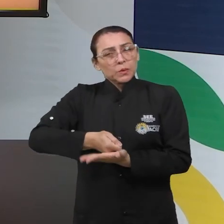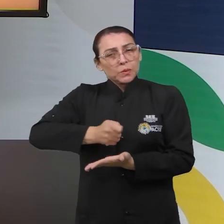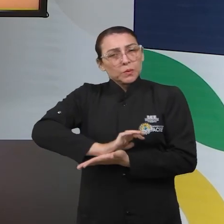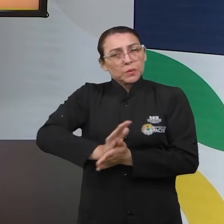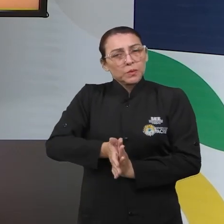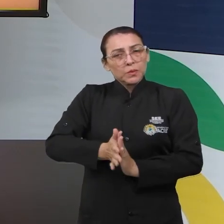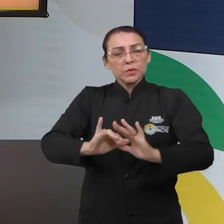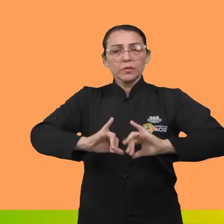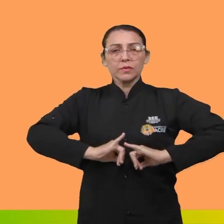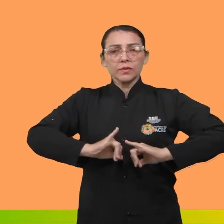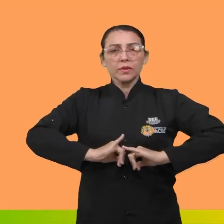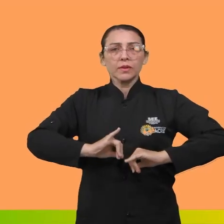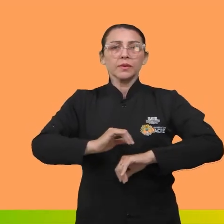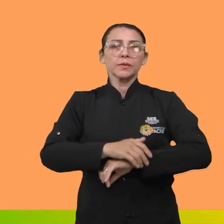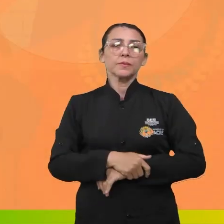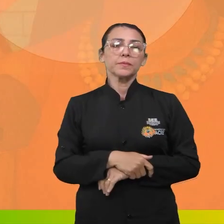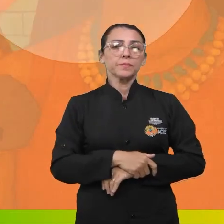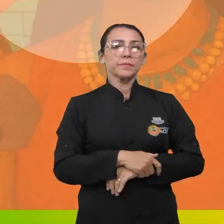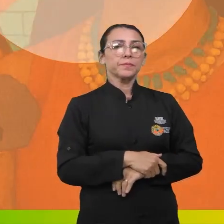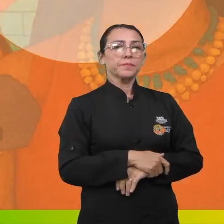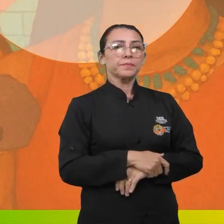sofrida.